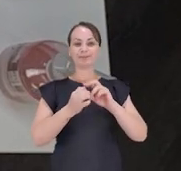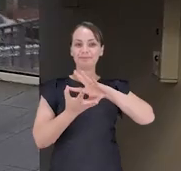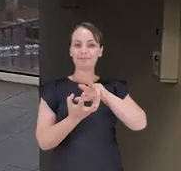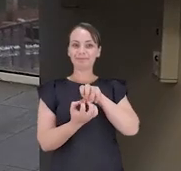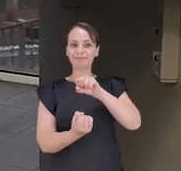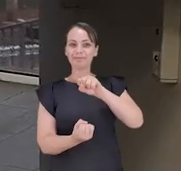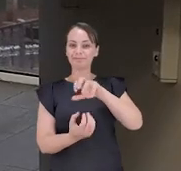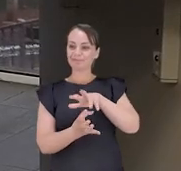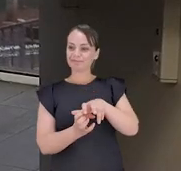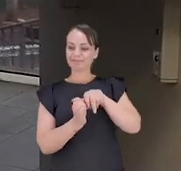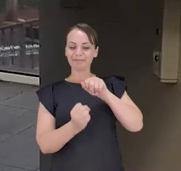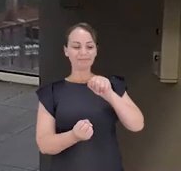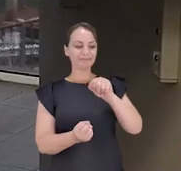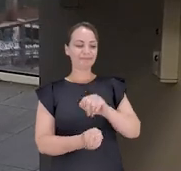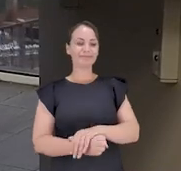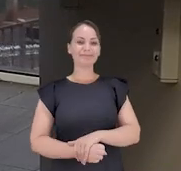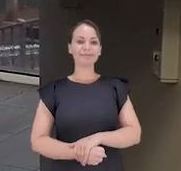vou colocar um pouquinho mais pra vocês.